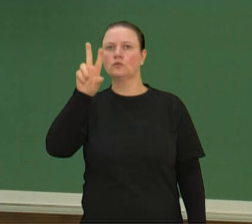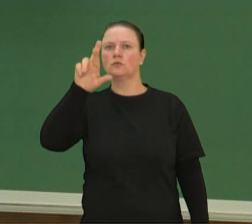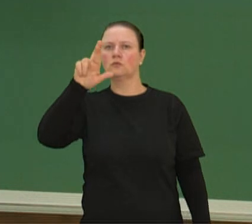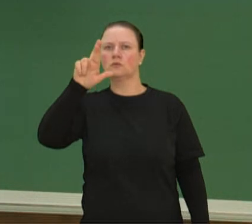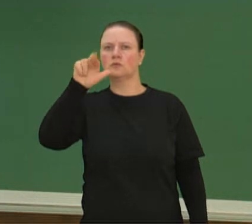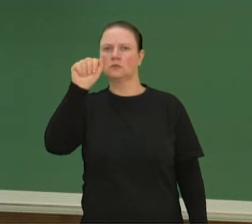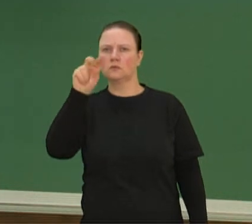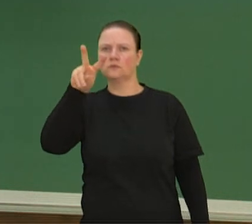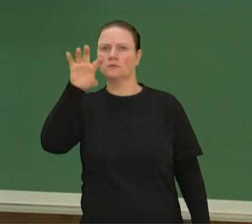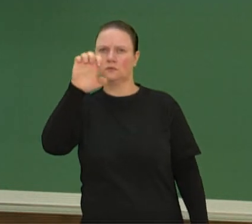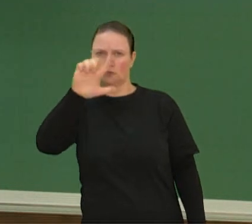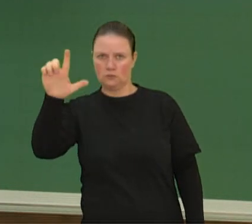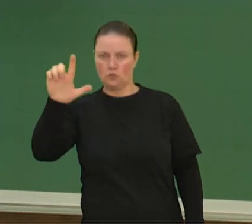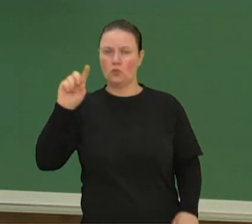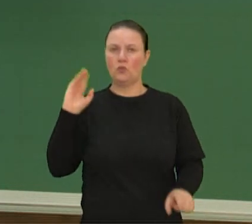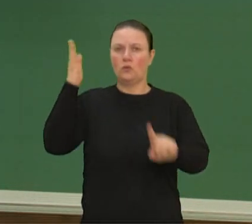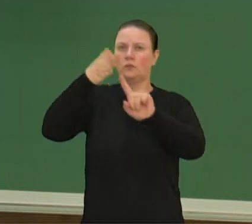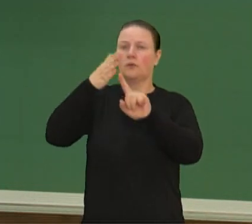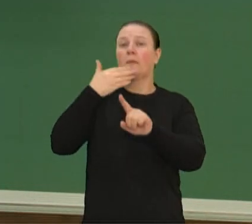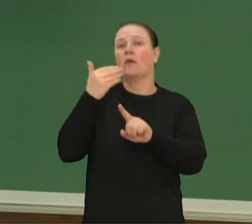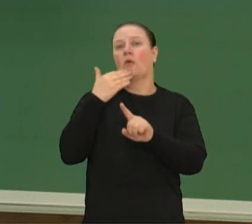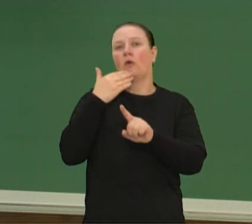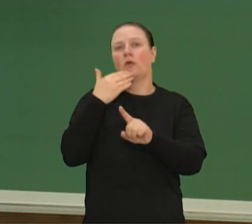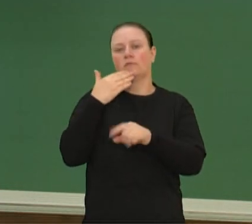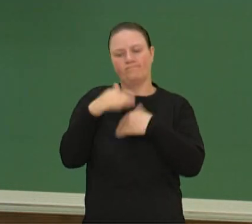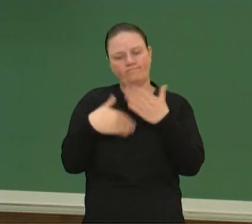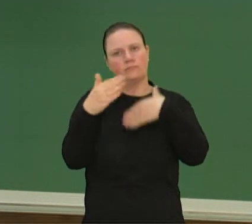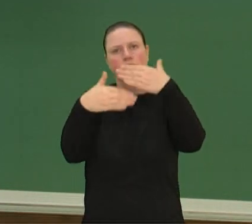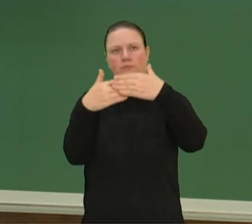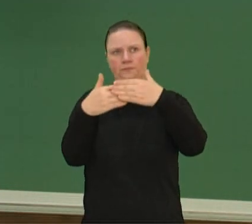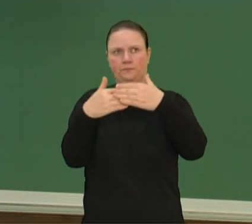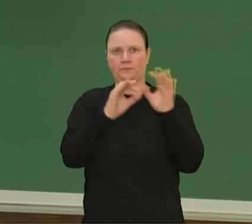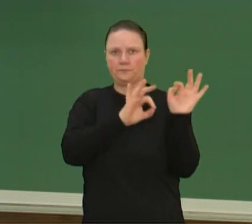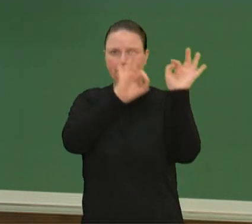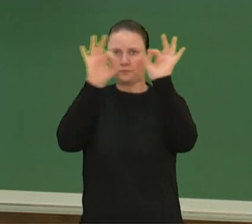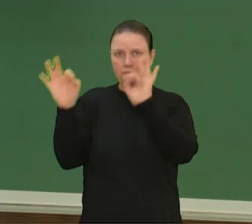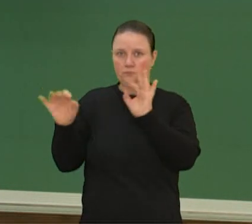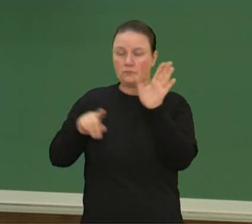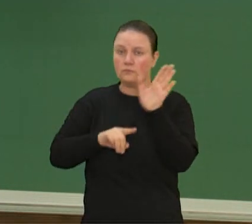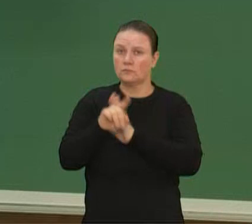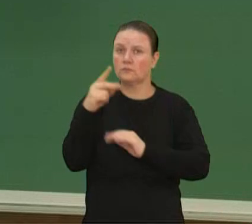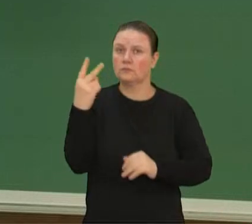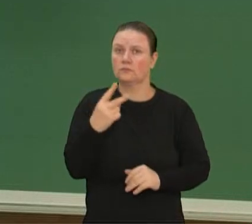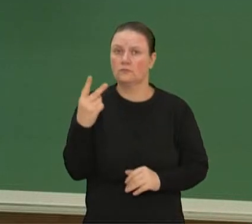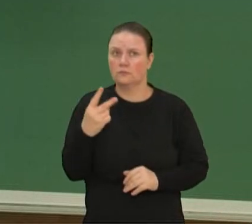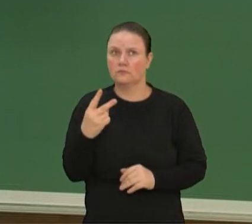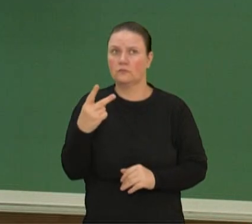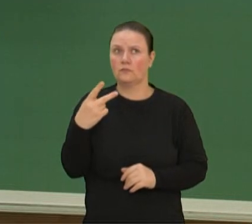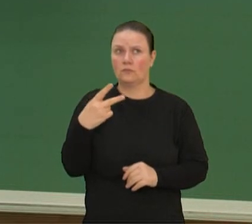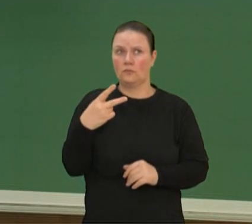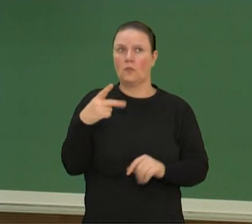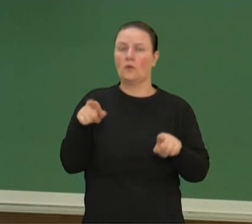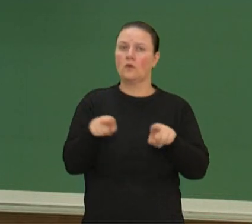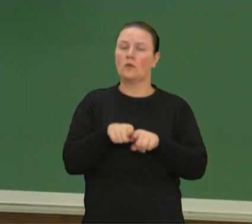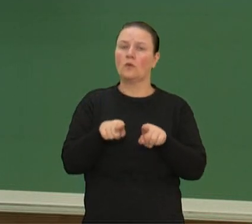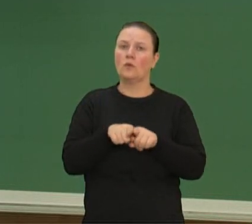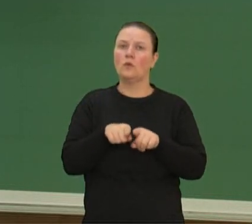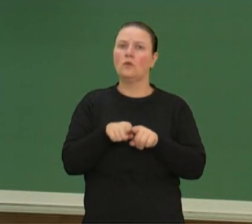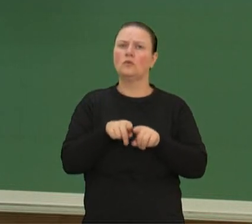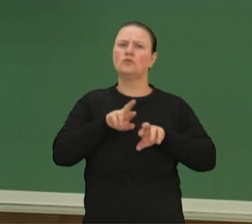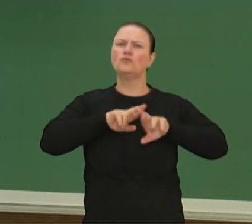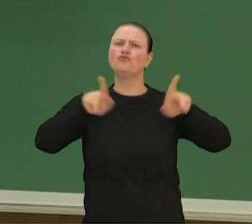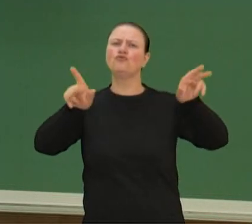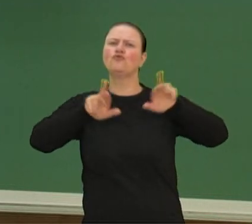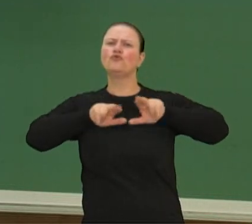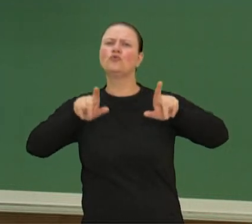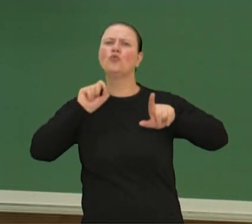melhorar o desempenho motor. Quiz 2, me acompanhe. Fleck e Kramer, 2017, diferenciam